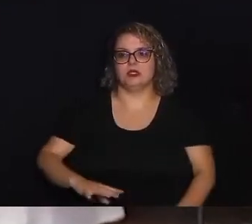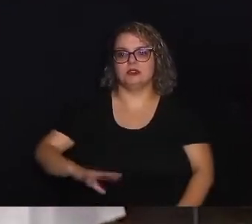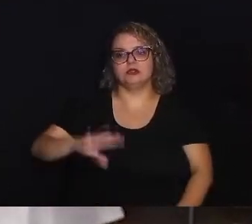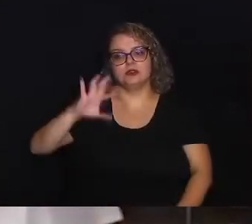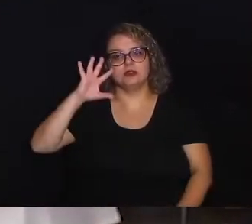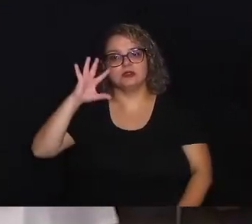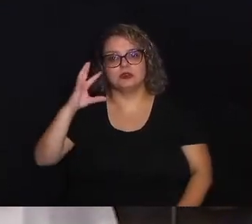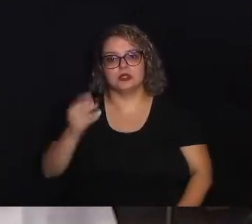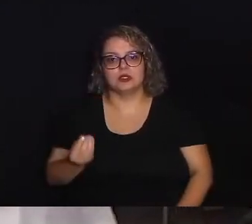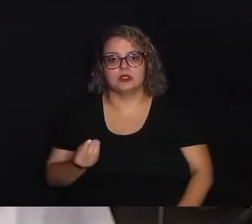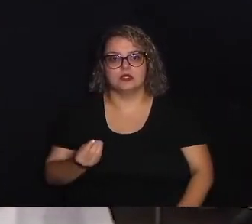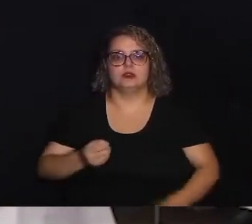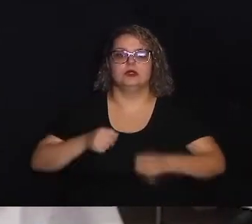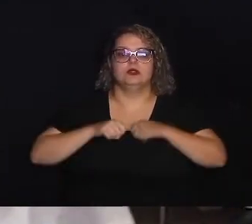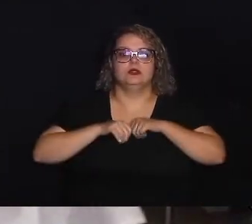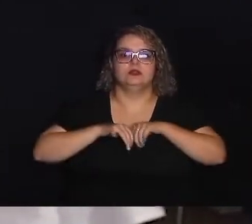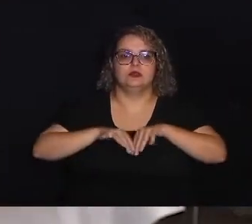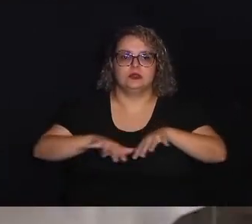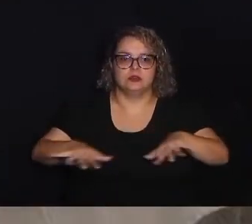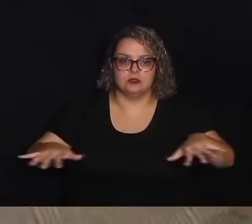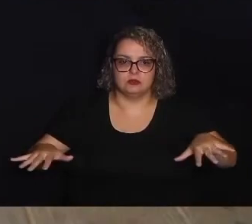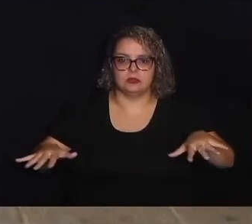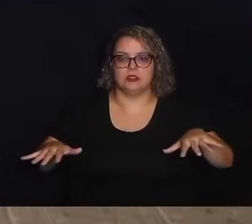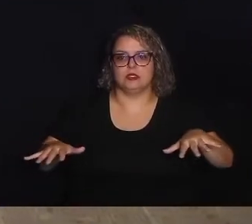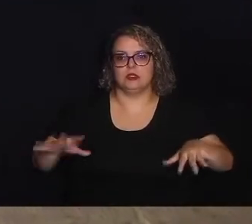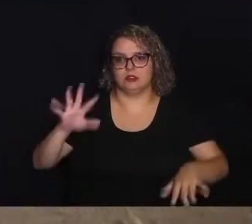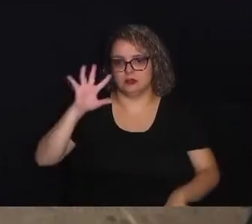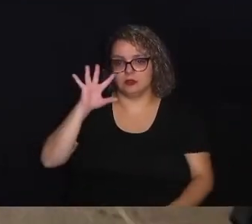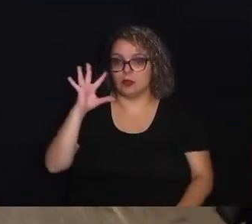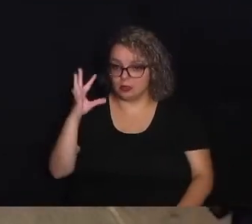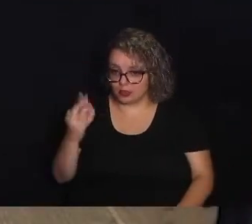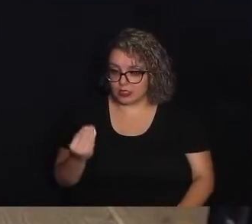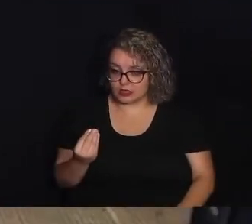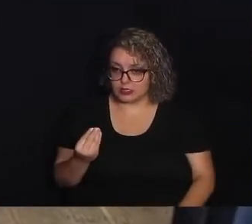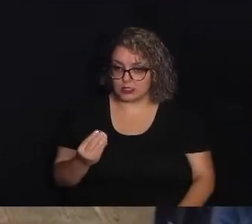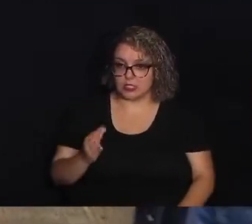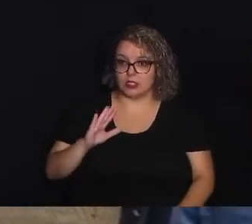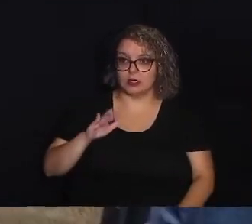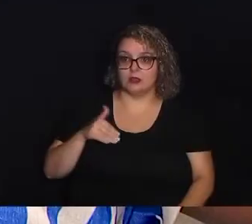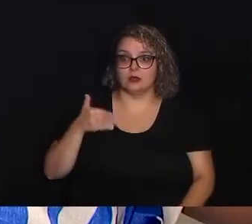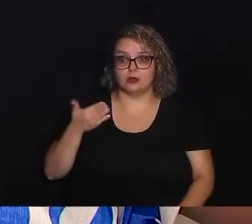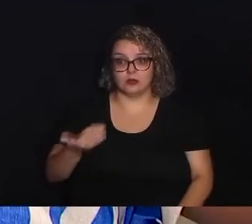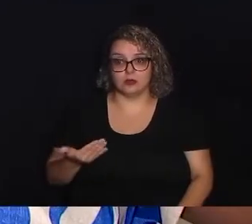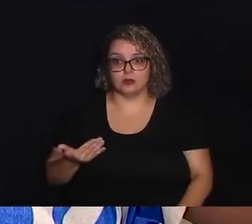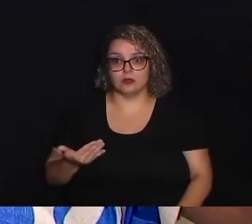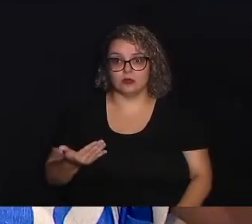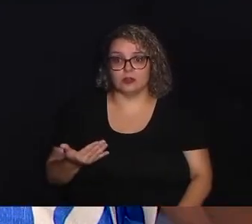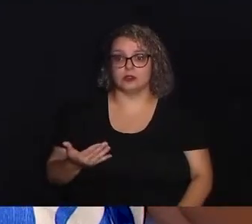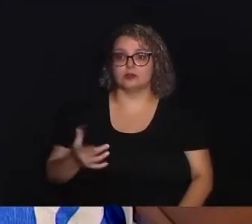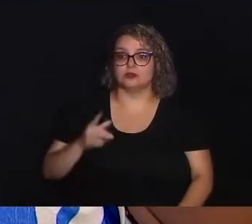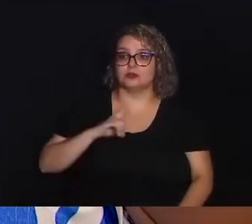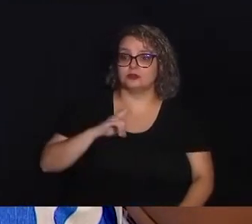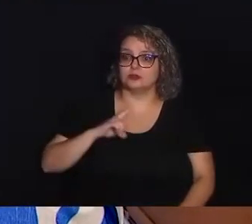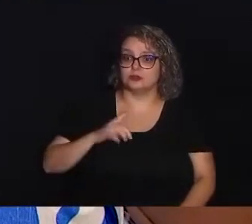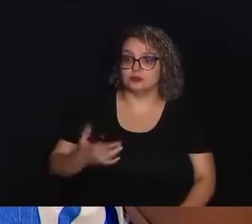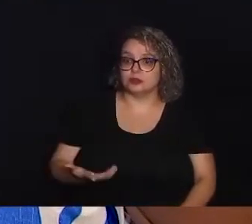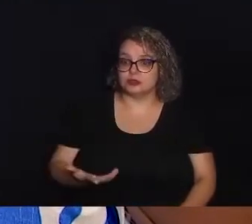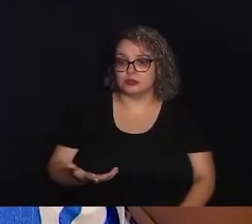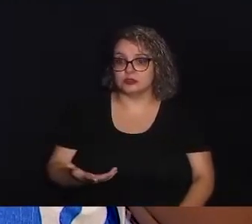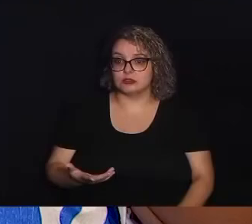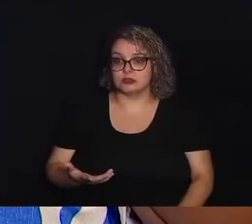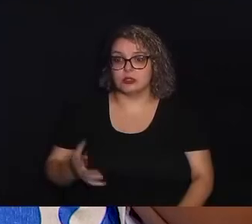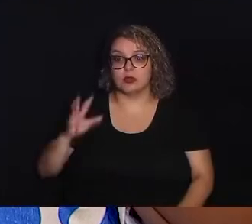é um espaço de conhecimento mas de ampliar o conhecimento sabe quando você